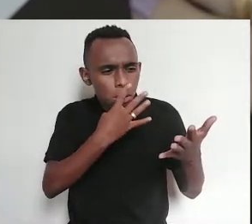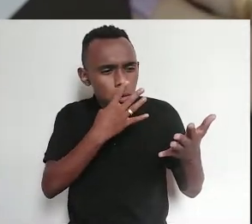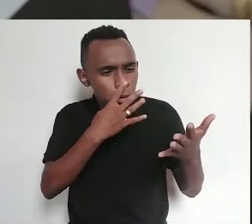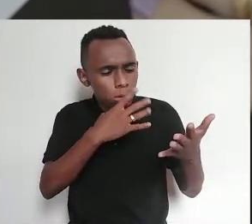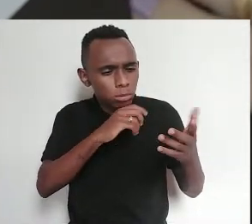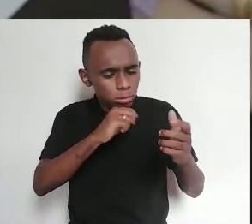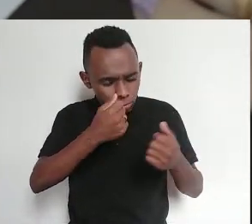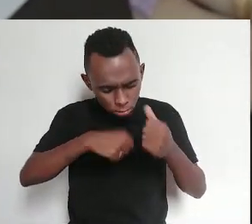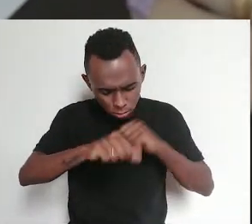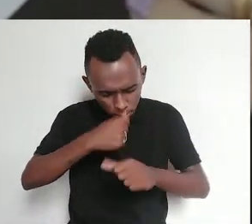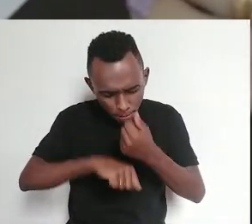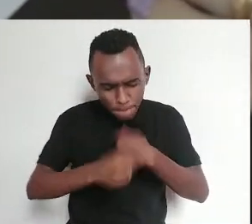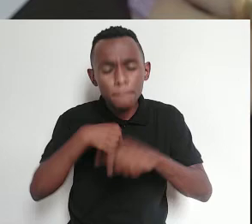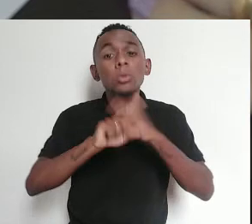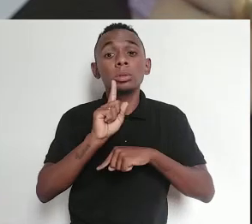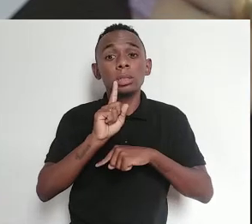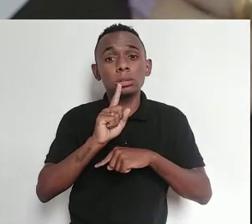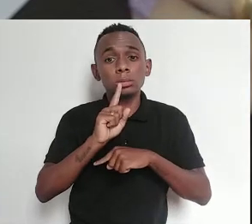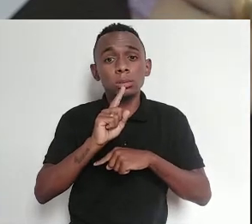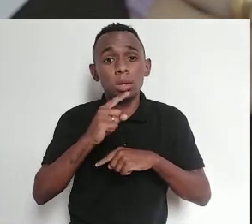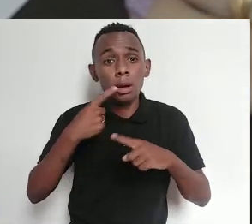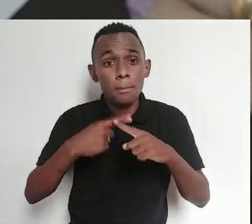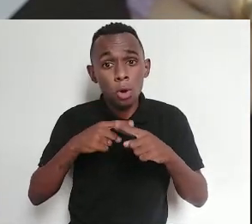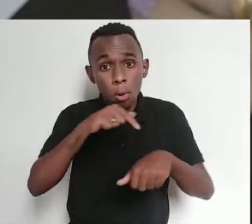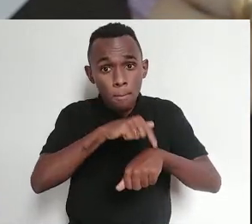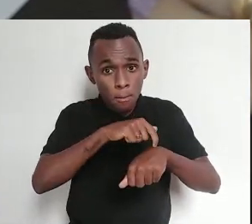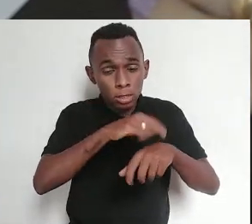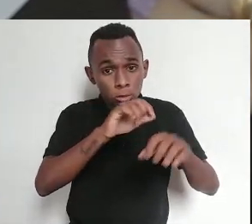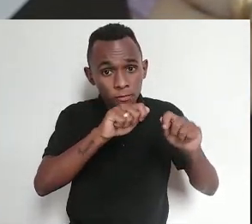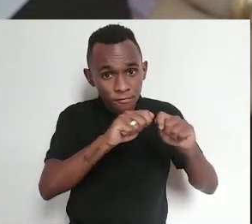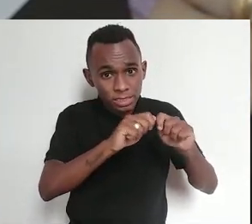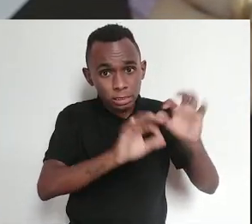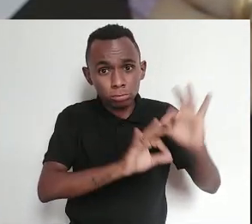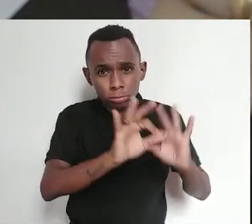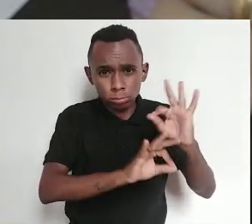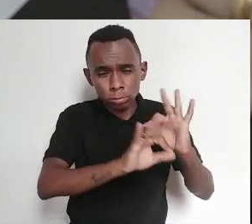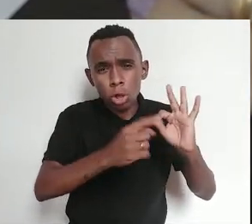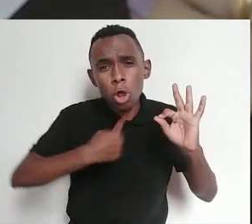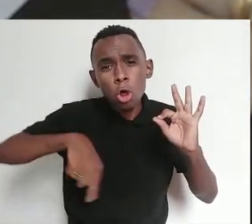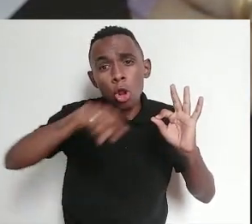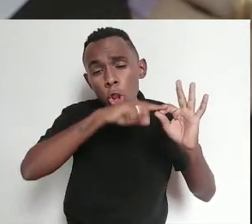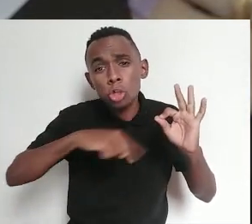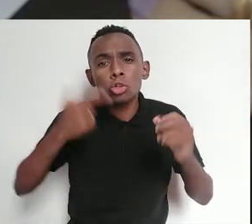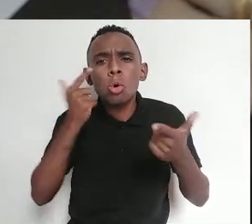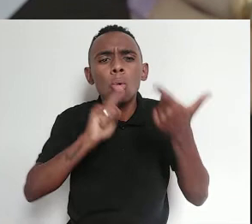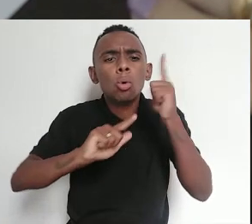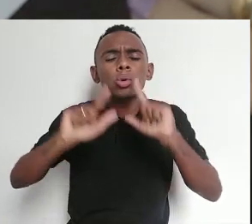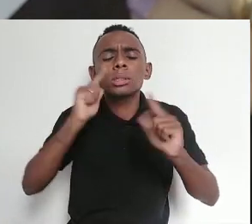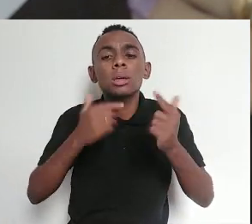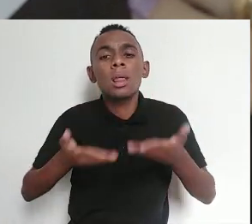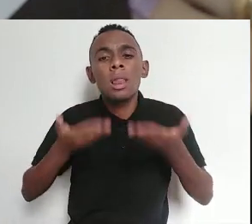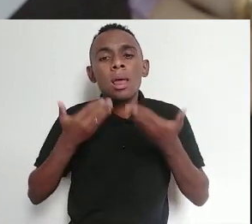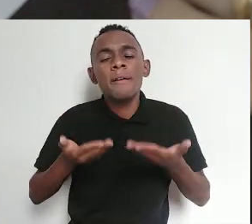se reequilibrando. E enquanto a gente está fazendo, a gente vai ganhando mais